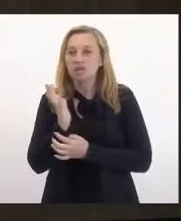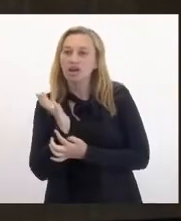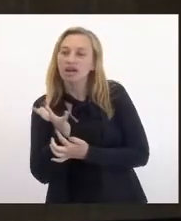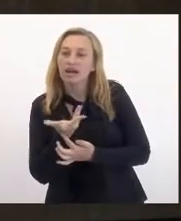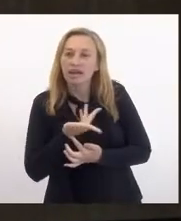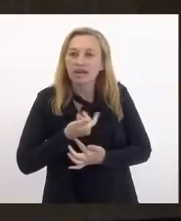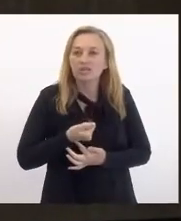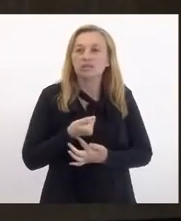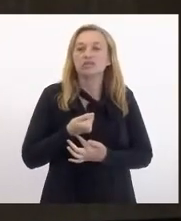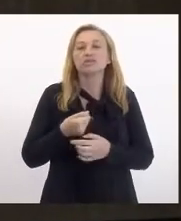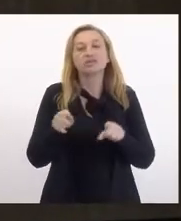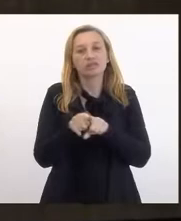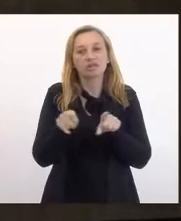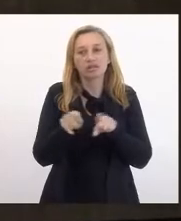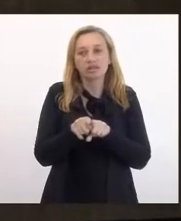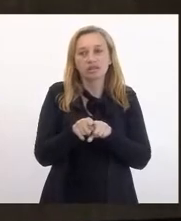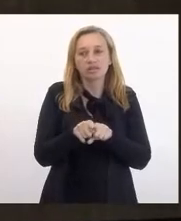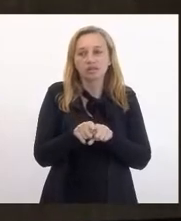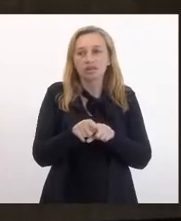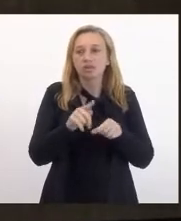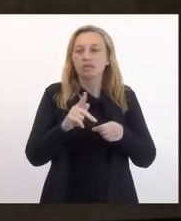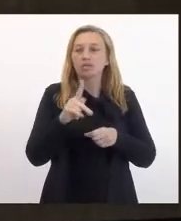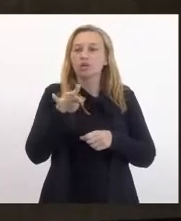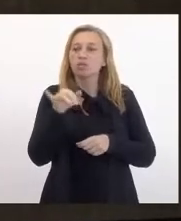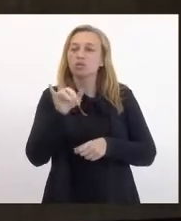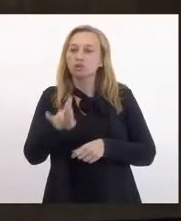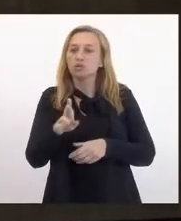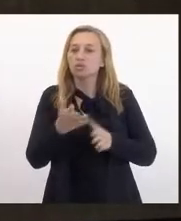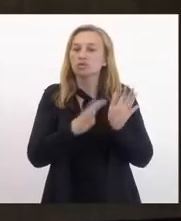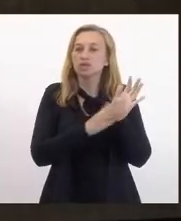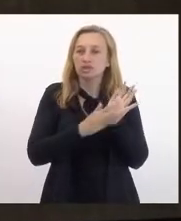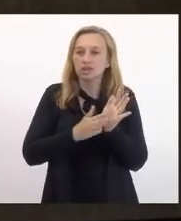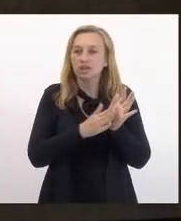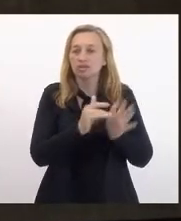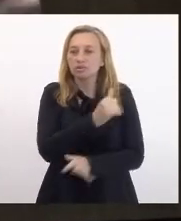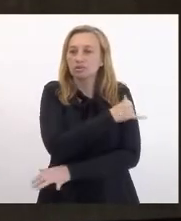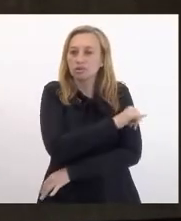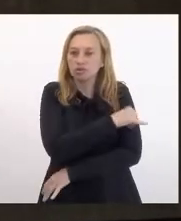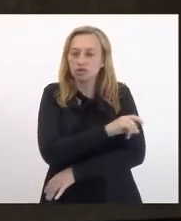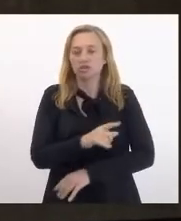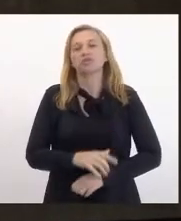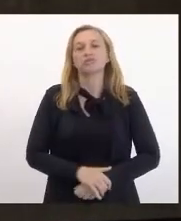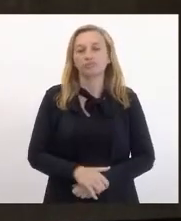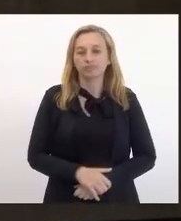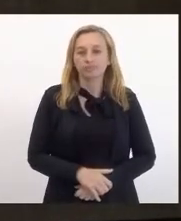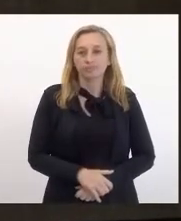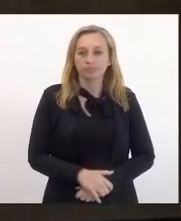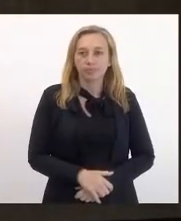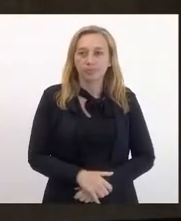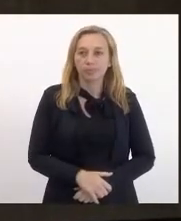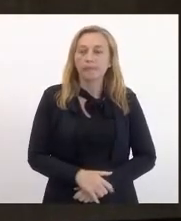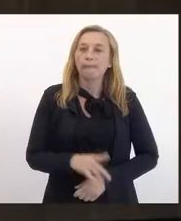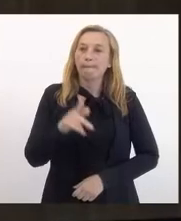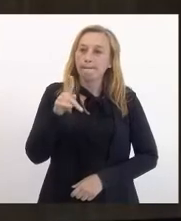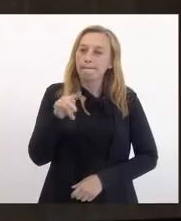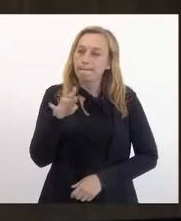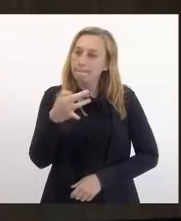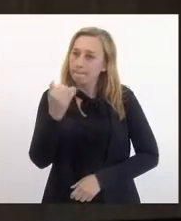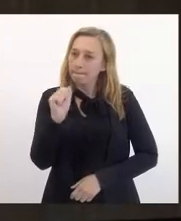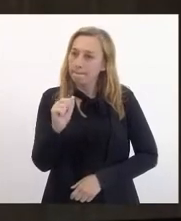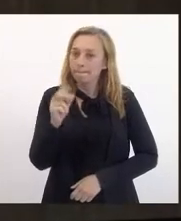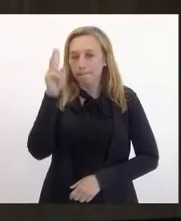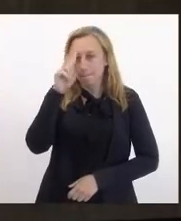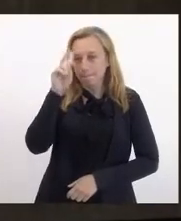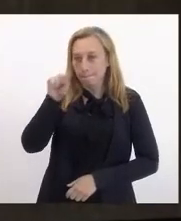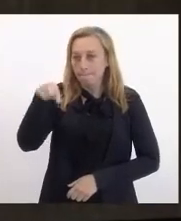um grande promotor do samba no Rio de Janeiro. O Pratinha é um luxo para nós ter o Pratinha aqui. E o Pratinha está lembrando que no